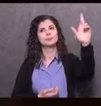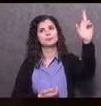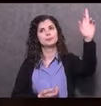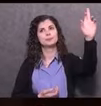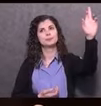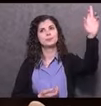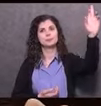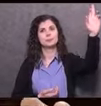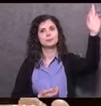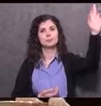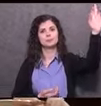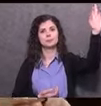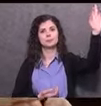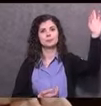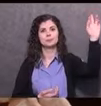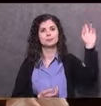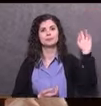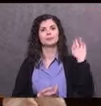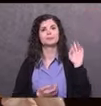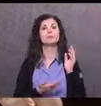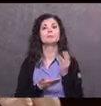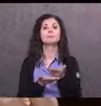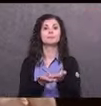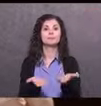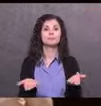sempre.